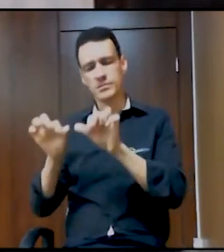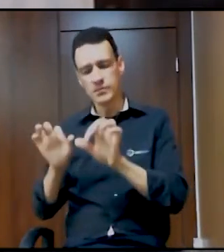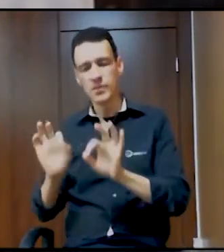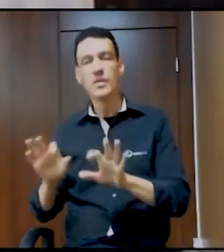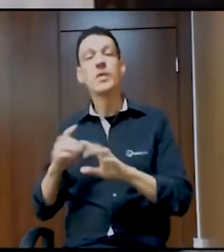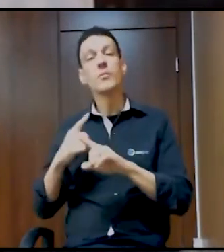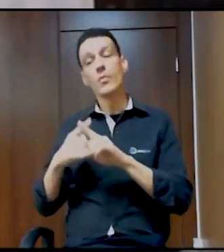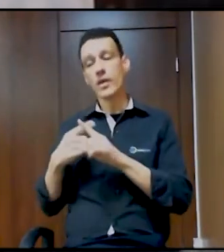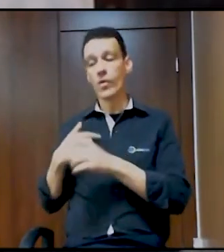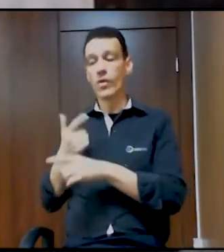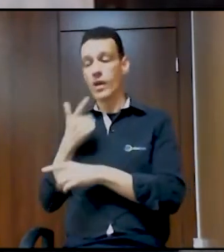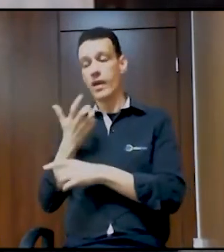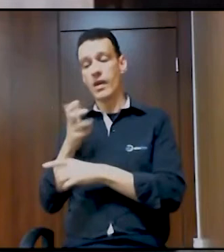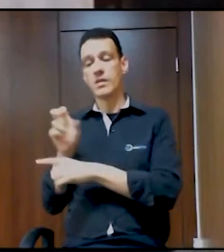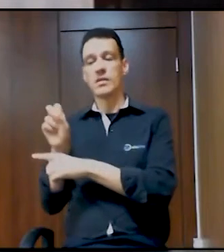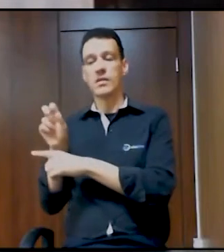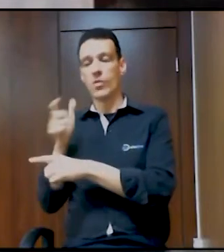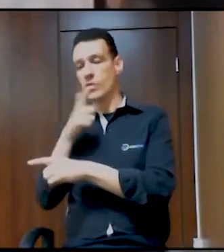eu não consegui entrar.